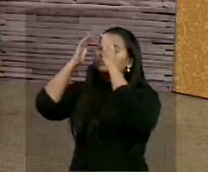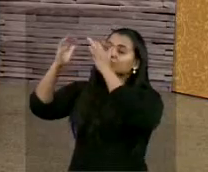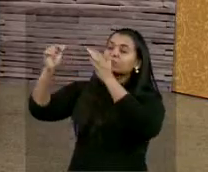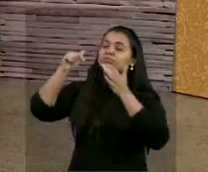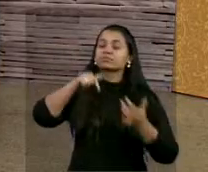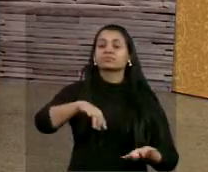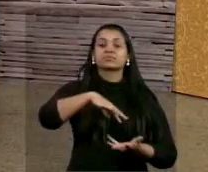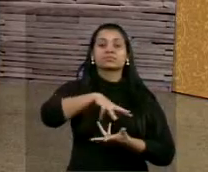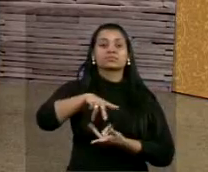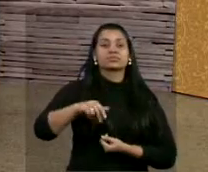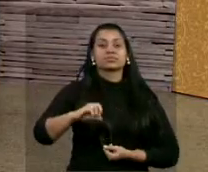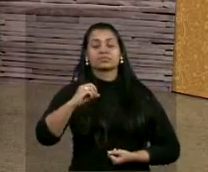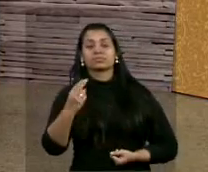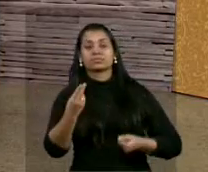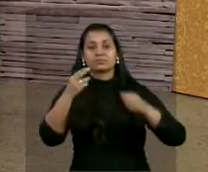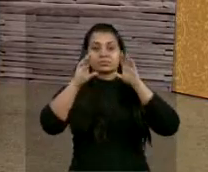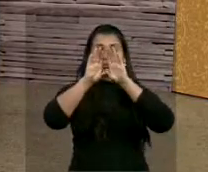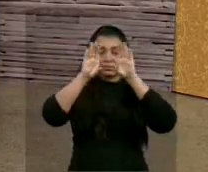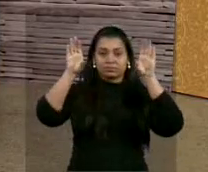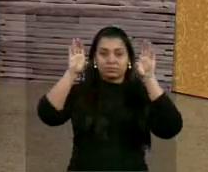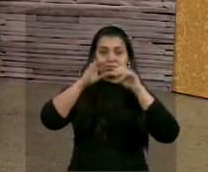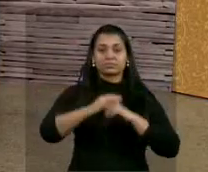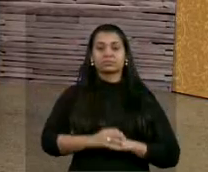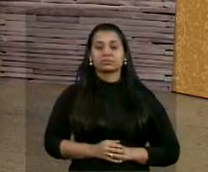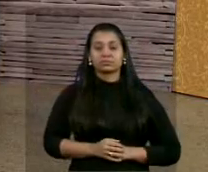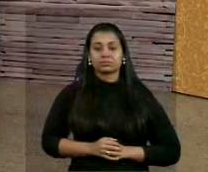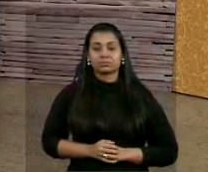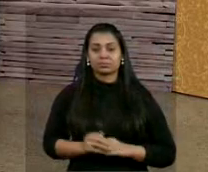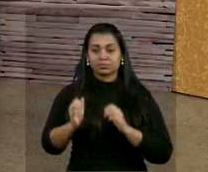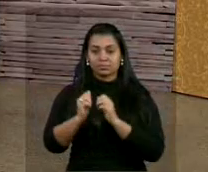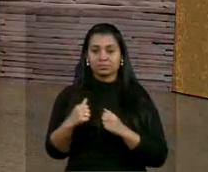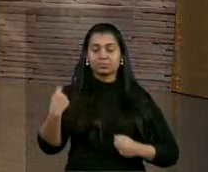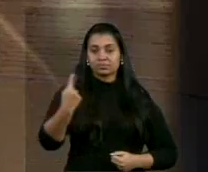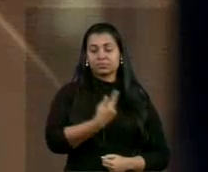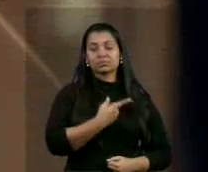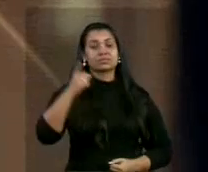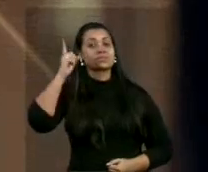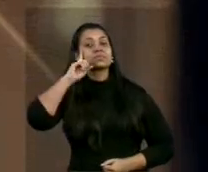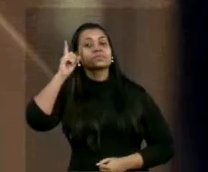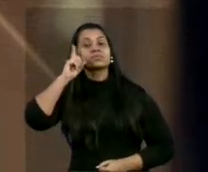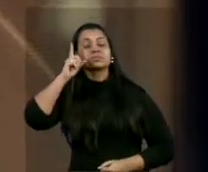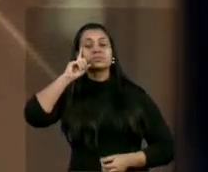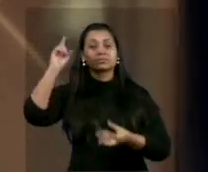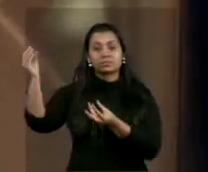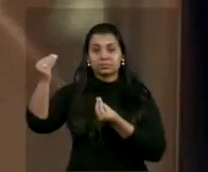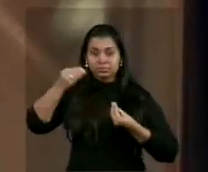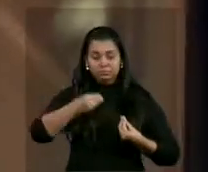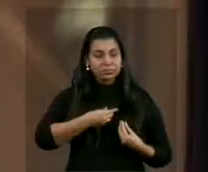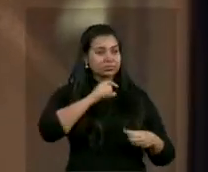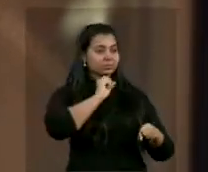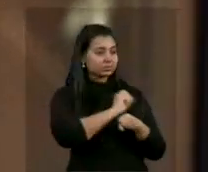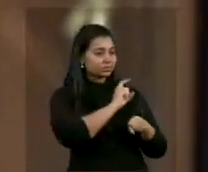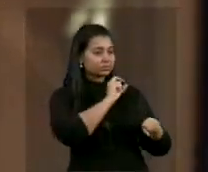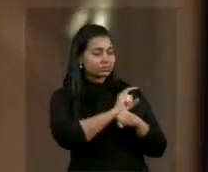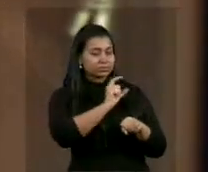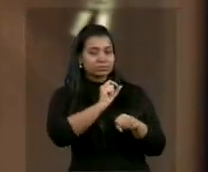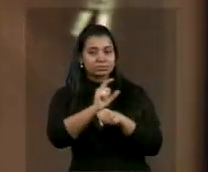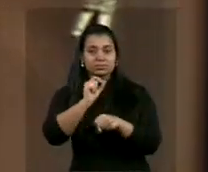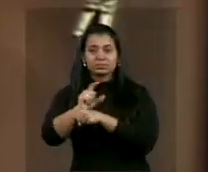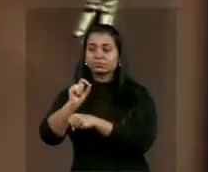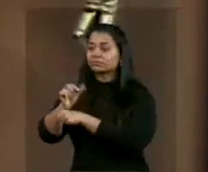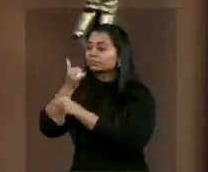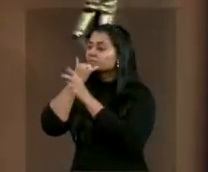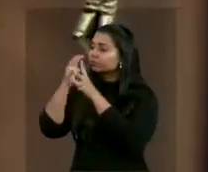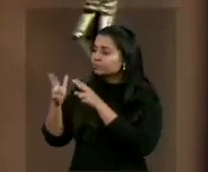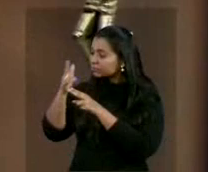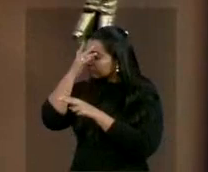reino, seja feita a vossa vontade, assim na terra como no céu. O pão nosso de cada dia nos dai hoje, perdoai as